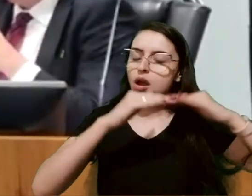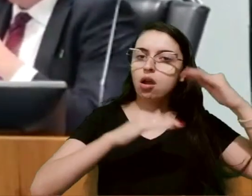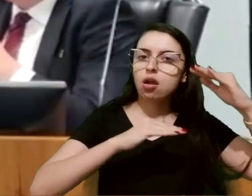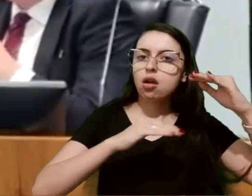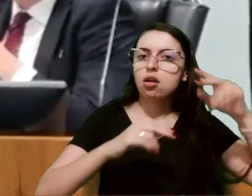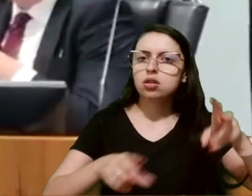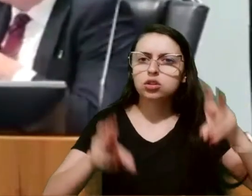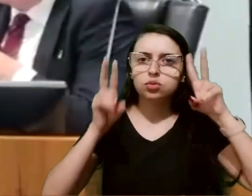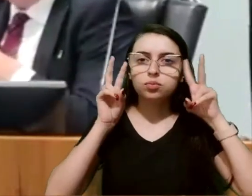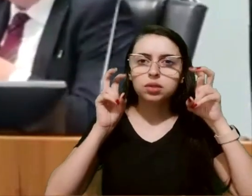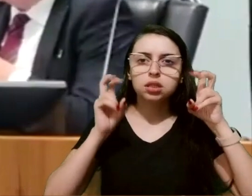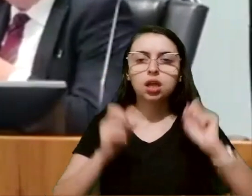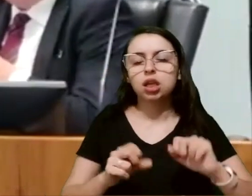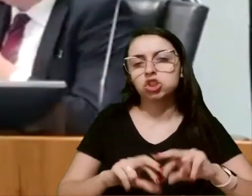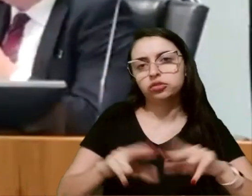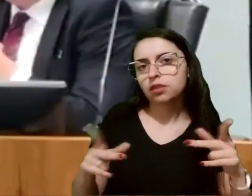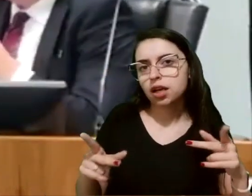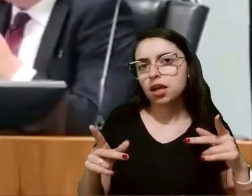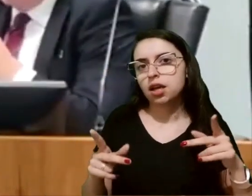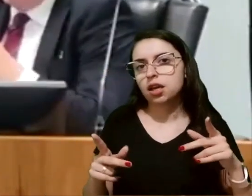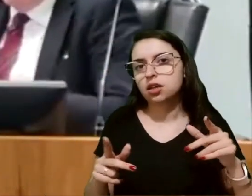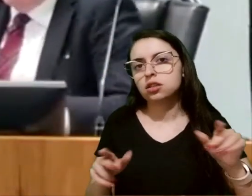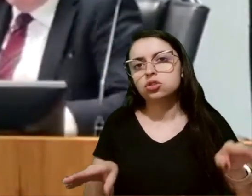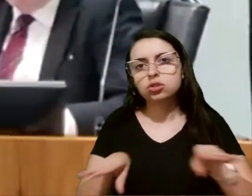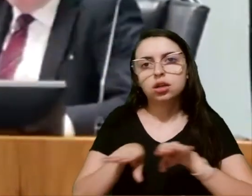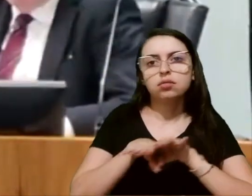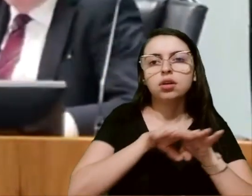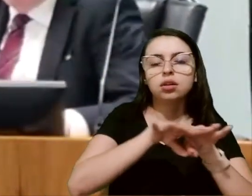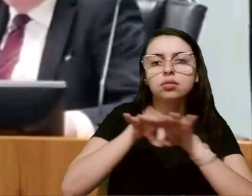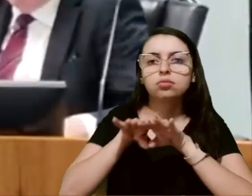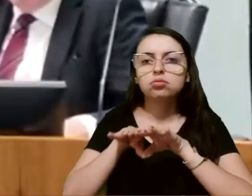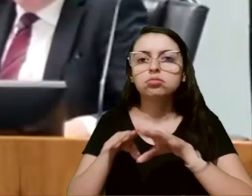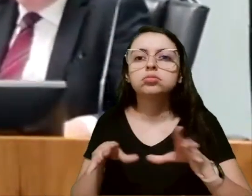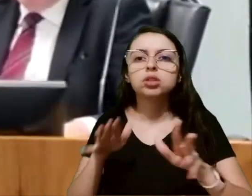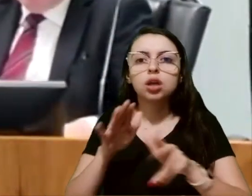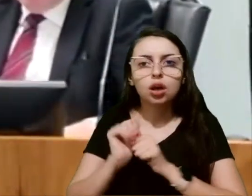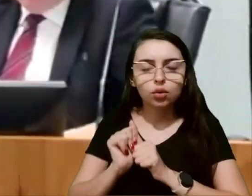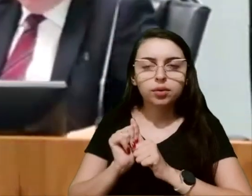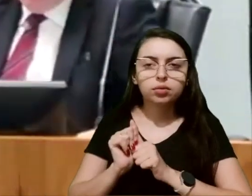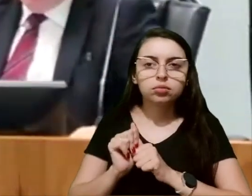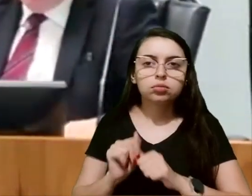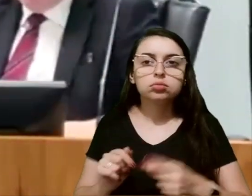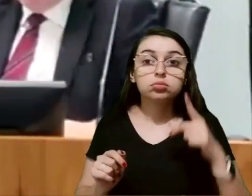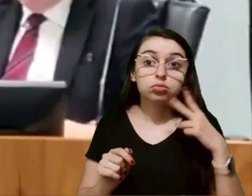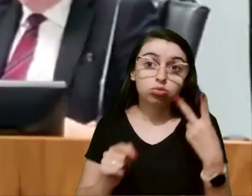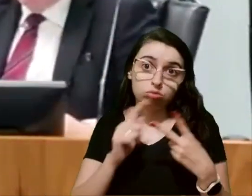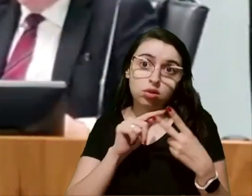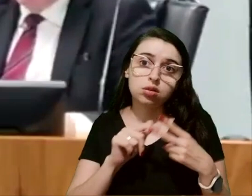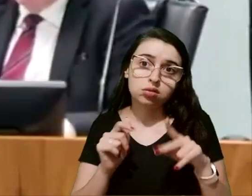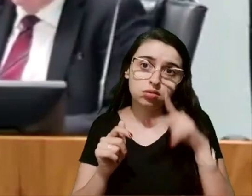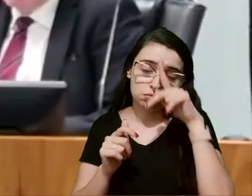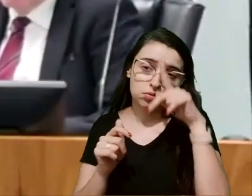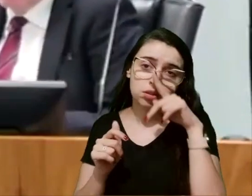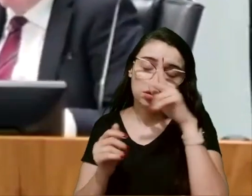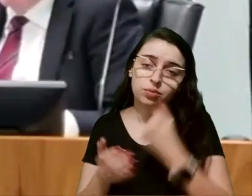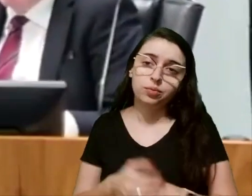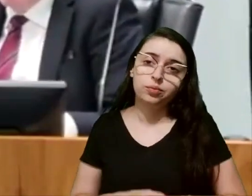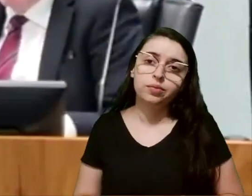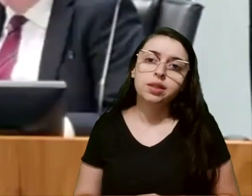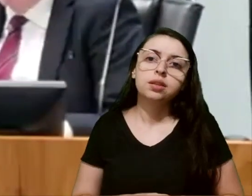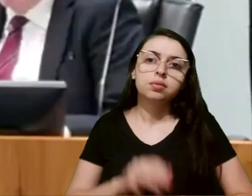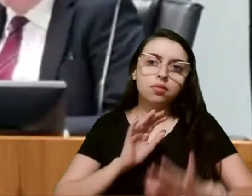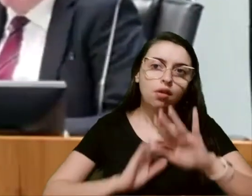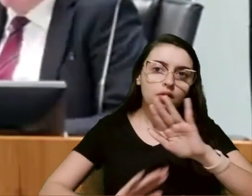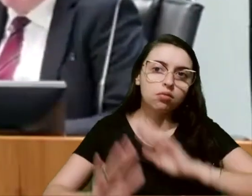das discussões, pontos de vista distintos, né, que vão sendo combinados. Então, tanto captura como enviesamento são 2 riscos